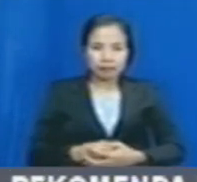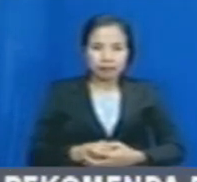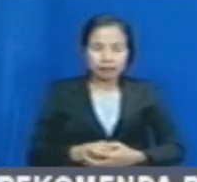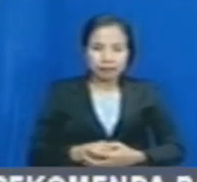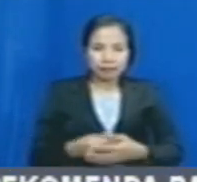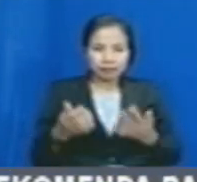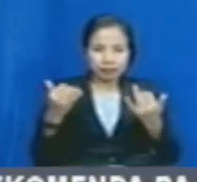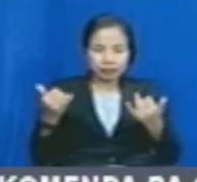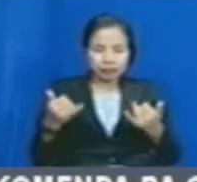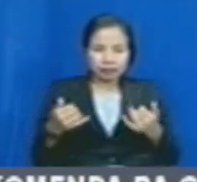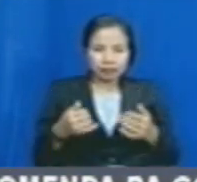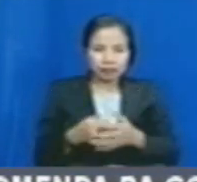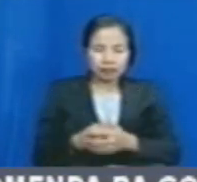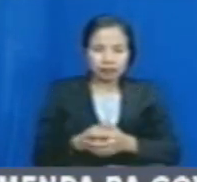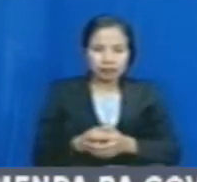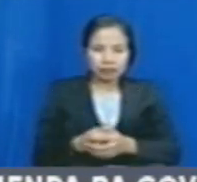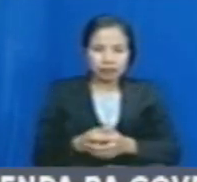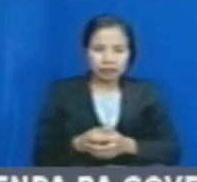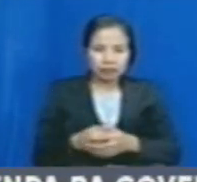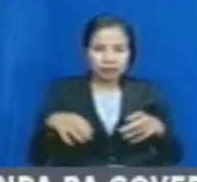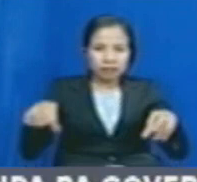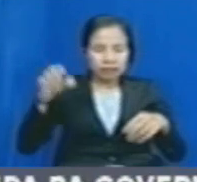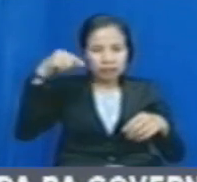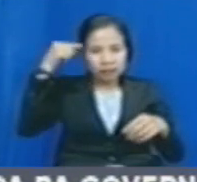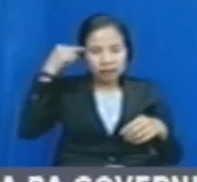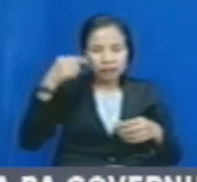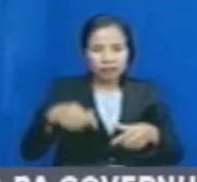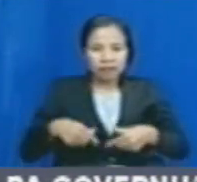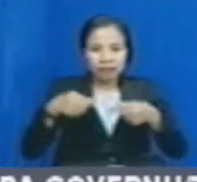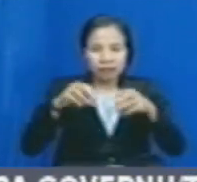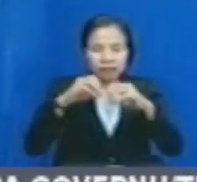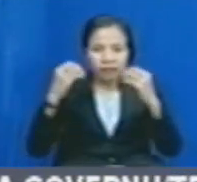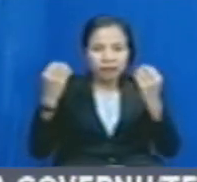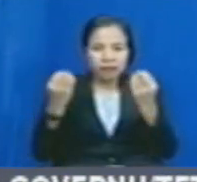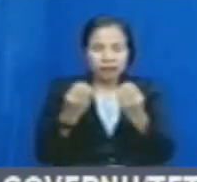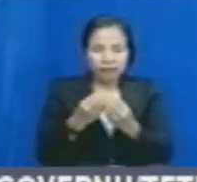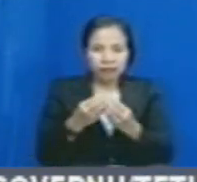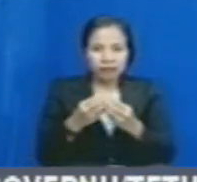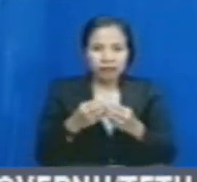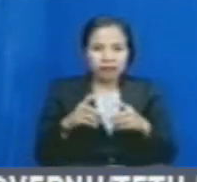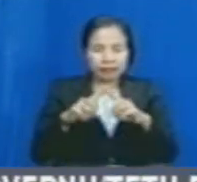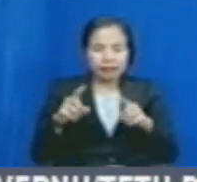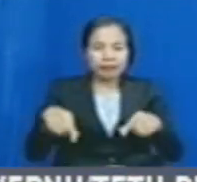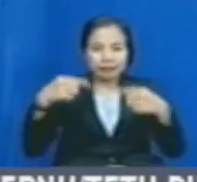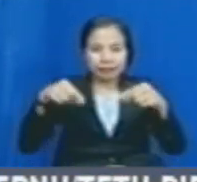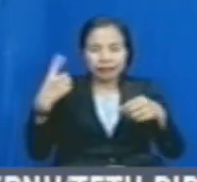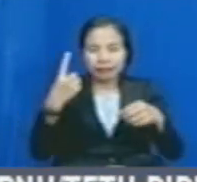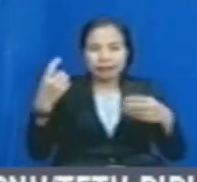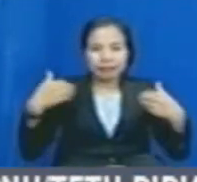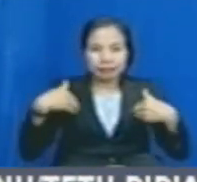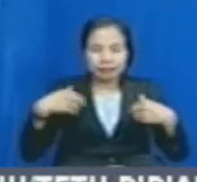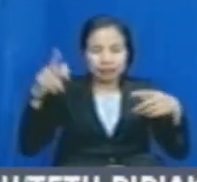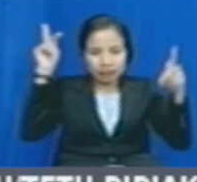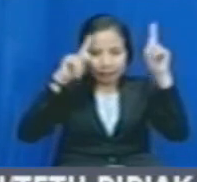dadaune, coincidência ho esforço governo tu reintegra a organização hirakneba sociedade, mas é conflito moço. E situação